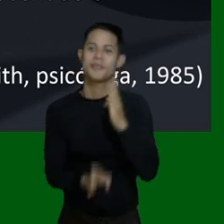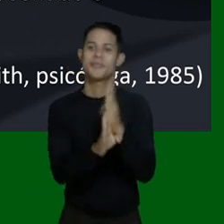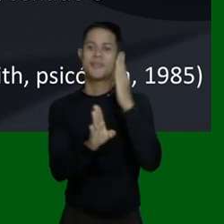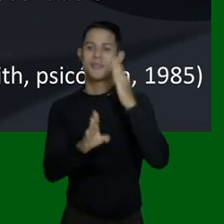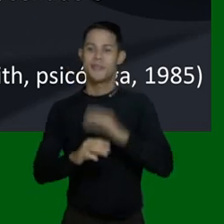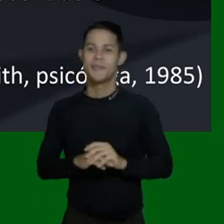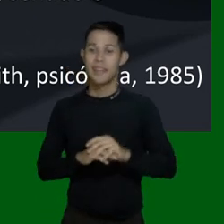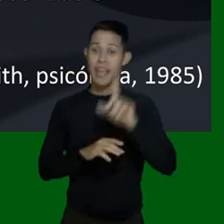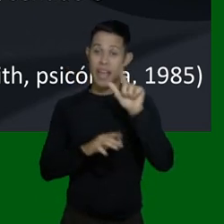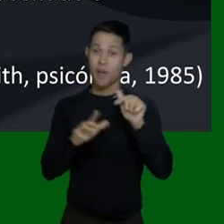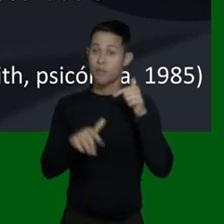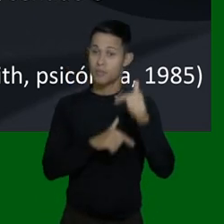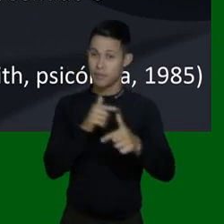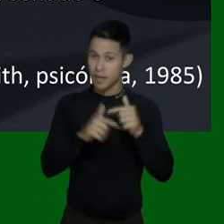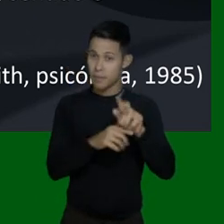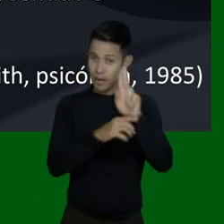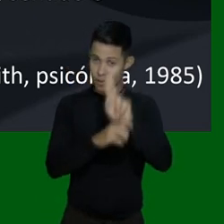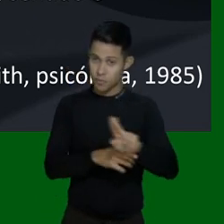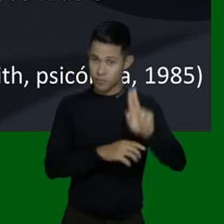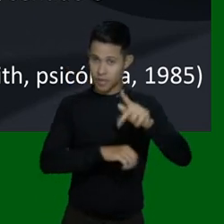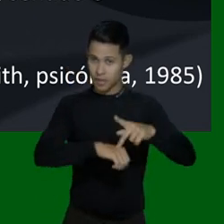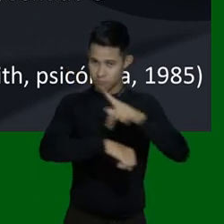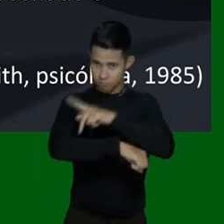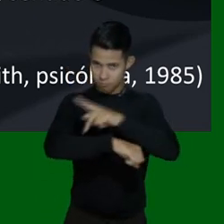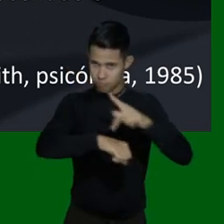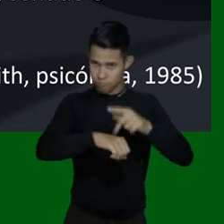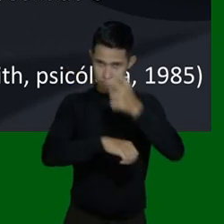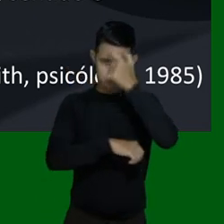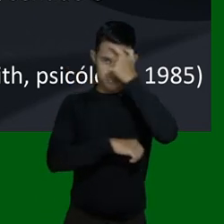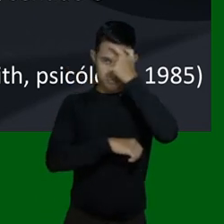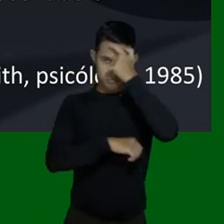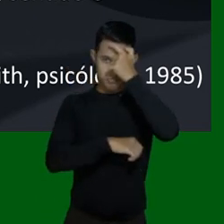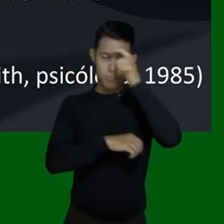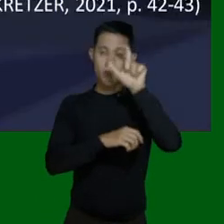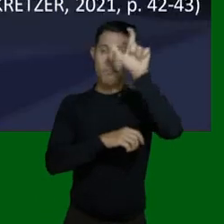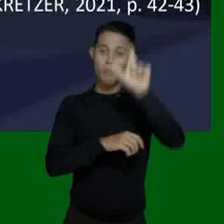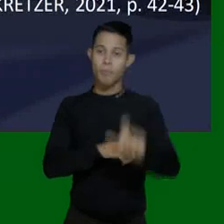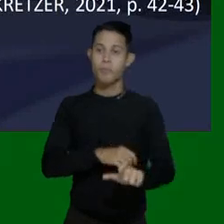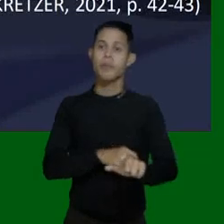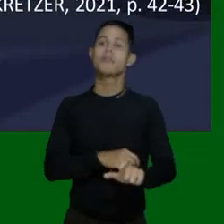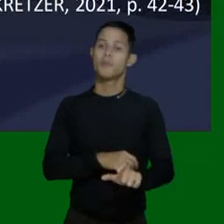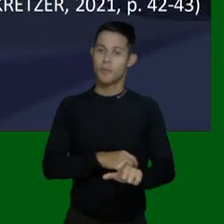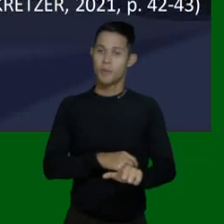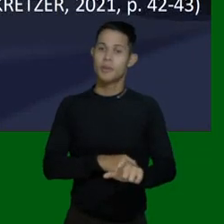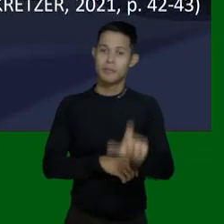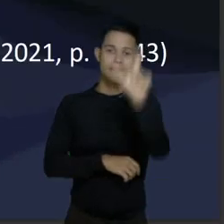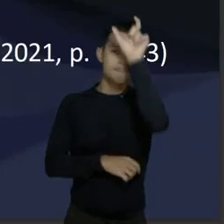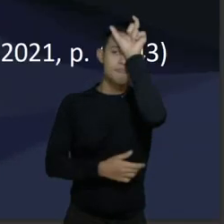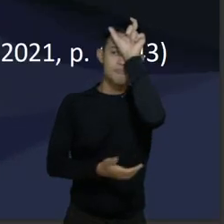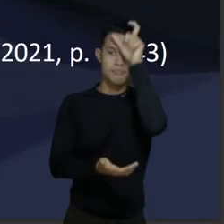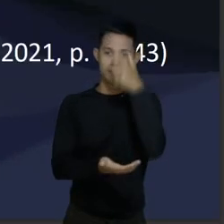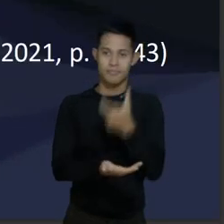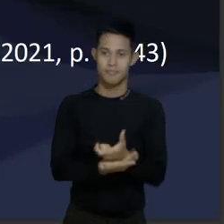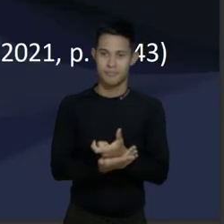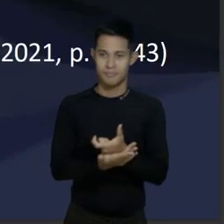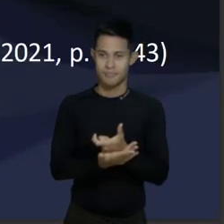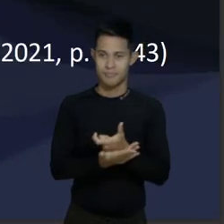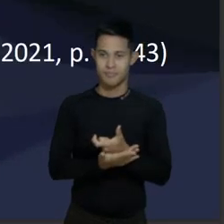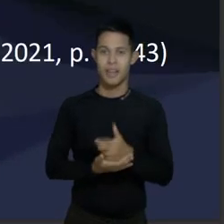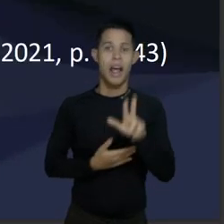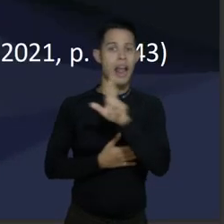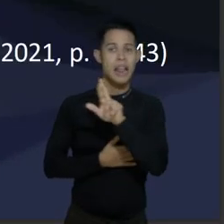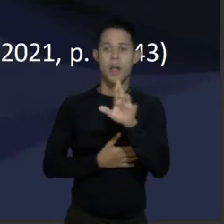trabalho psicopedagógico que é muito feito com disléxico não é apenas ler